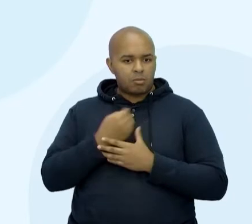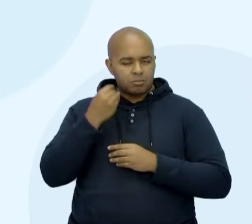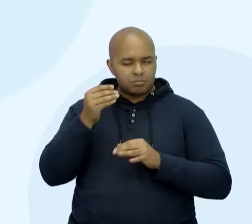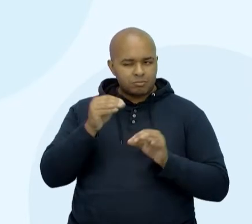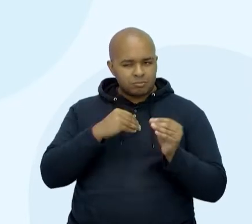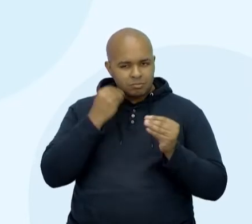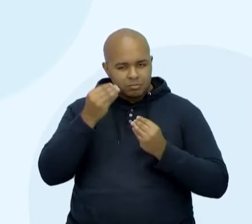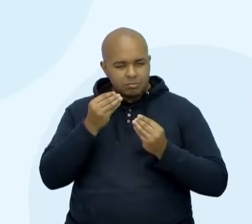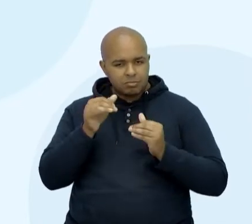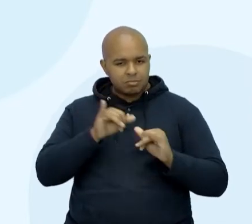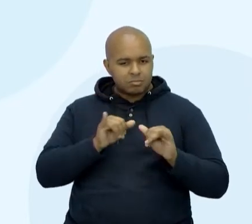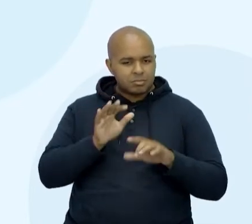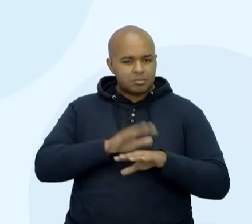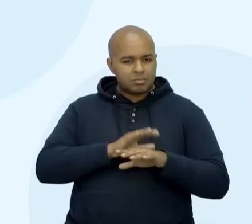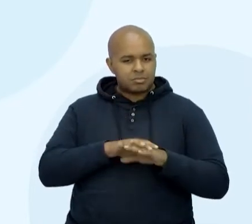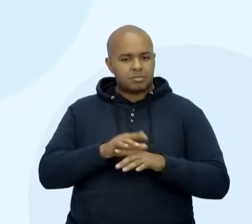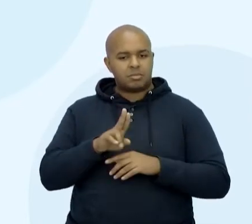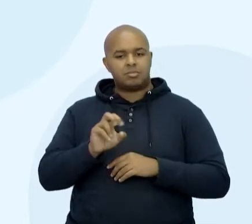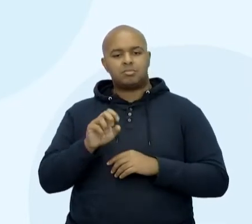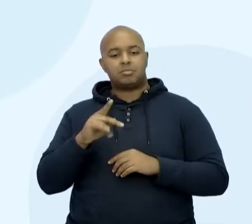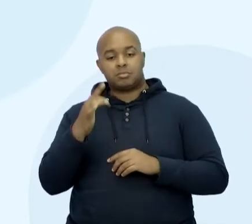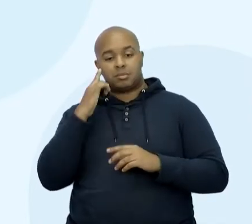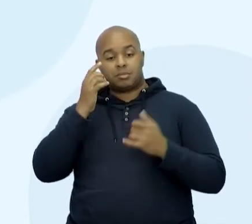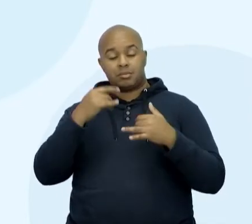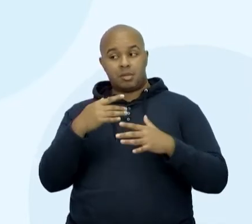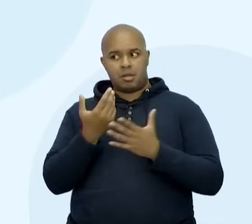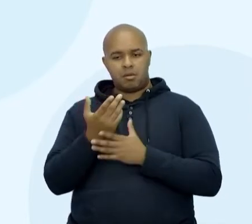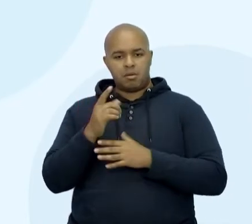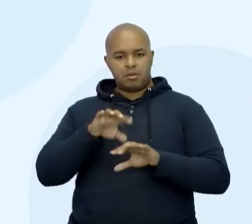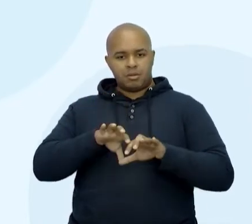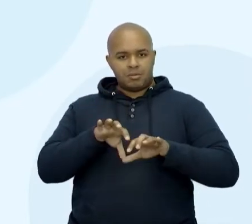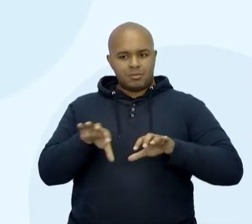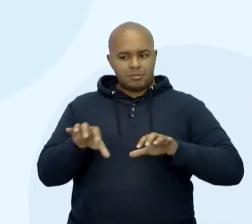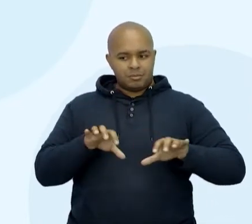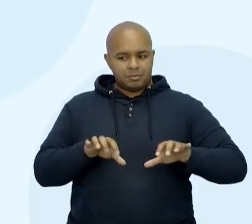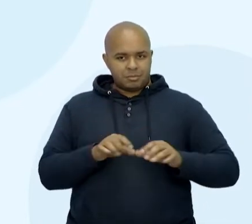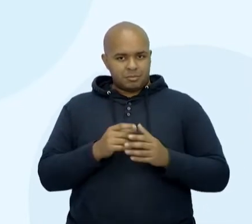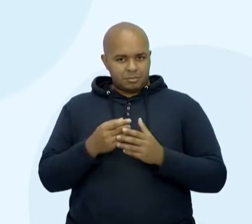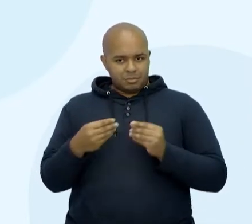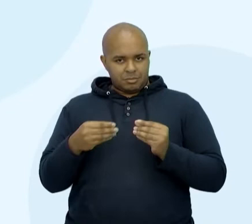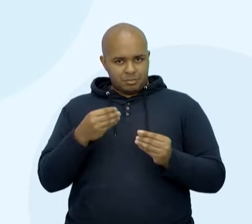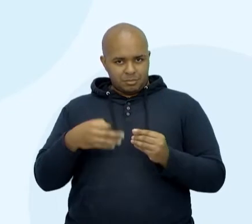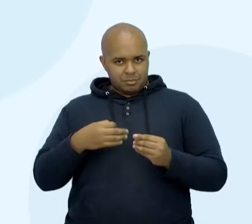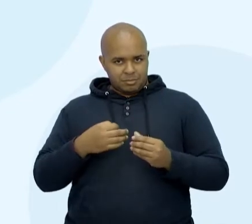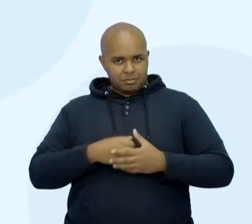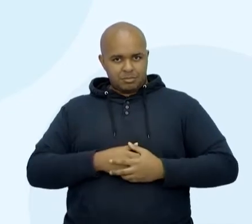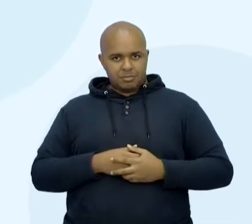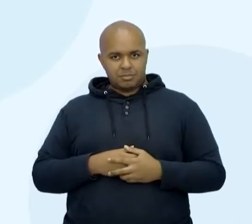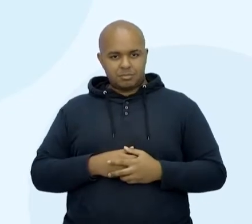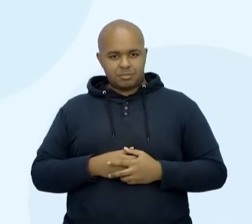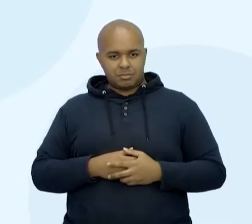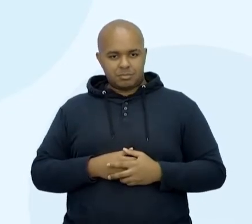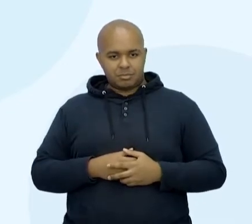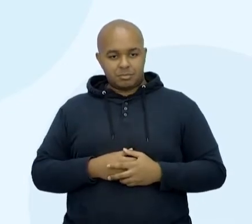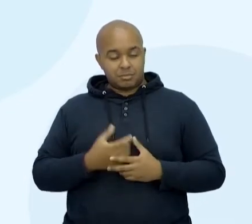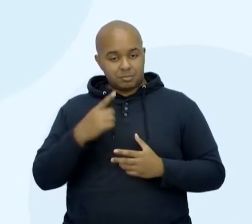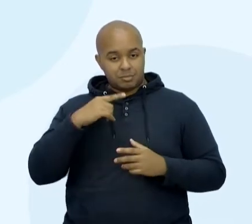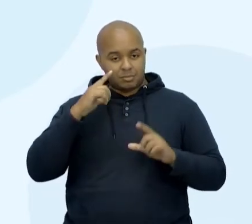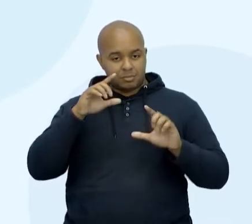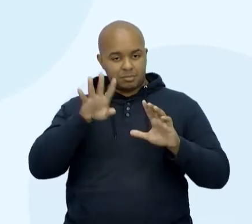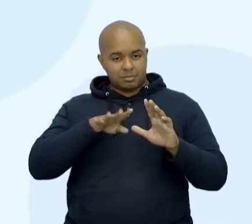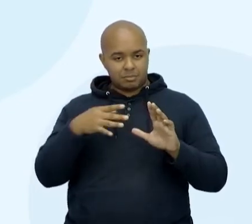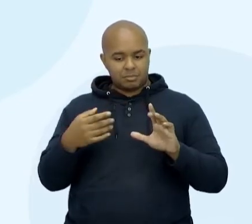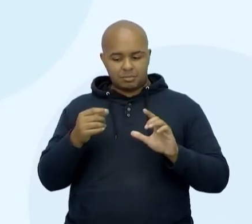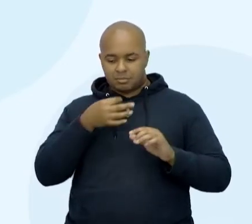experimento aí que foi realizado na USP, que faz essa separação dos plásticos, tá bom? E aí a tabela que